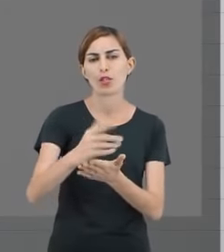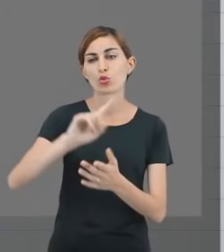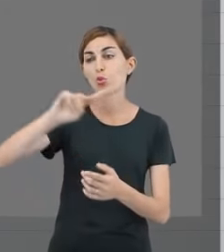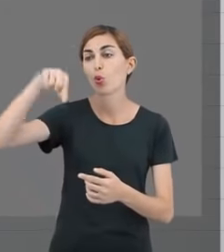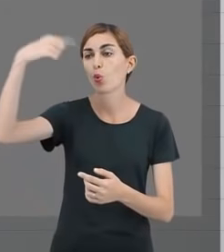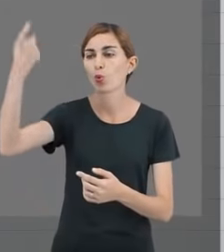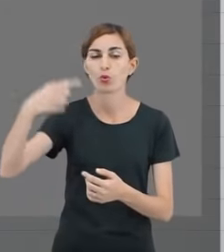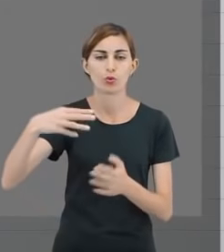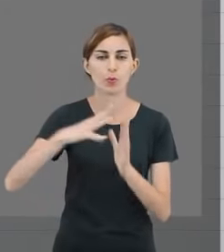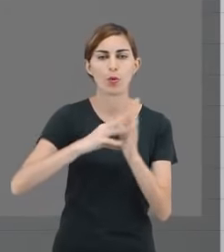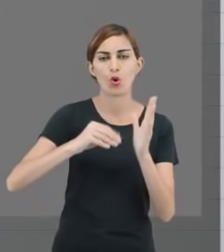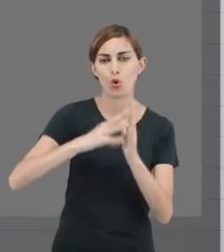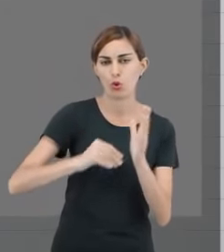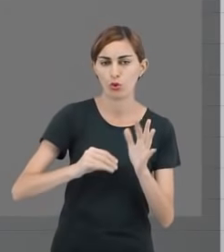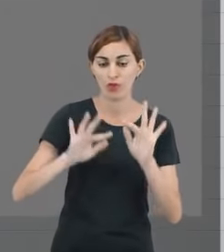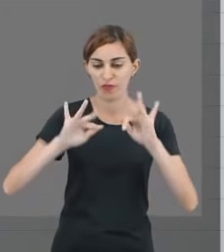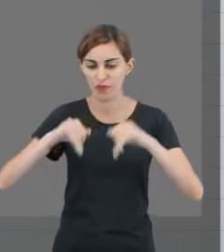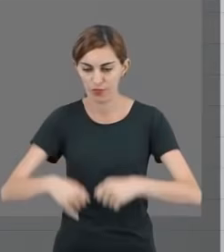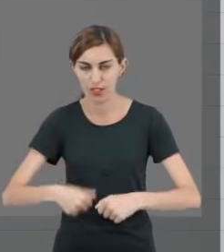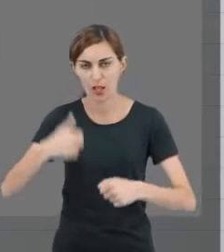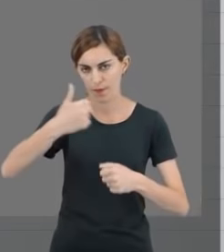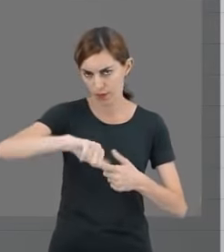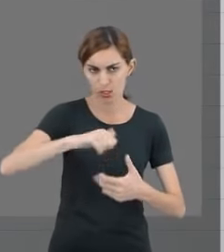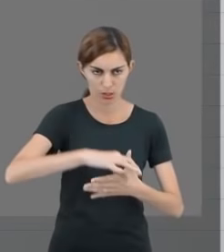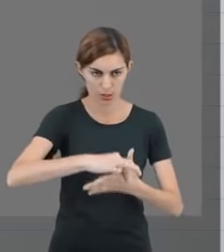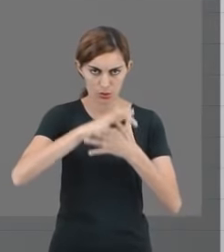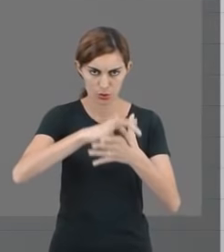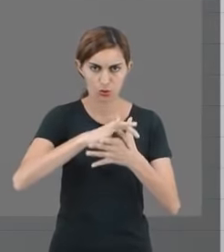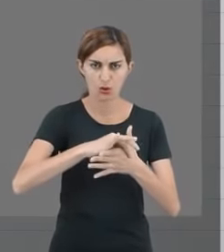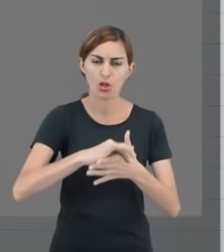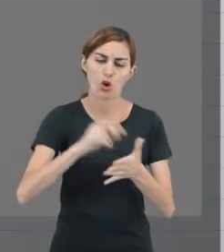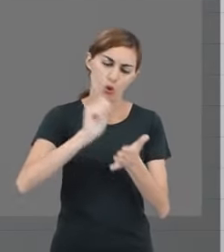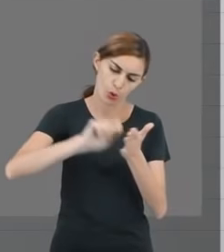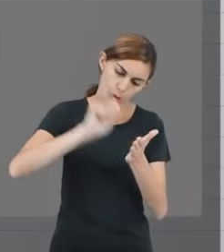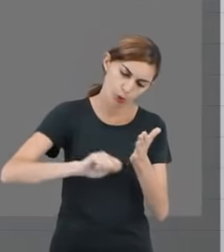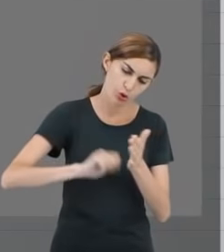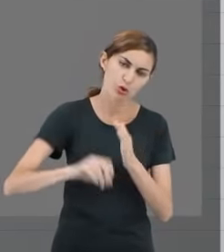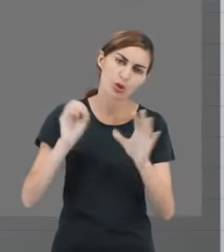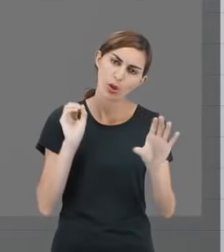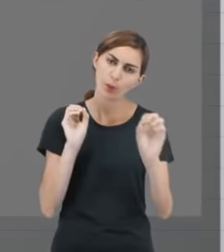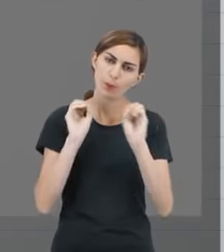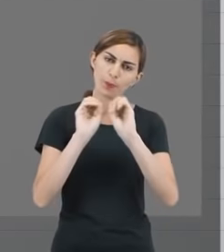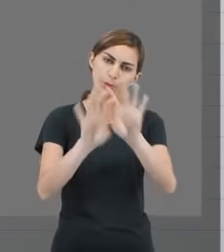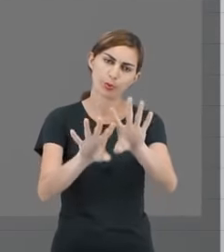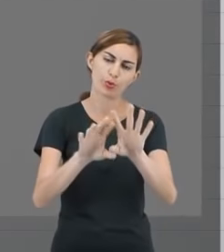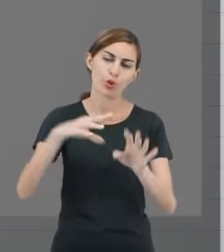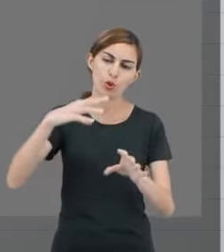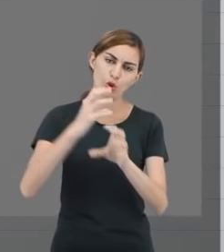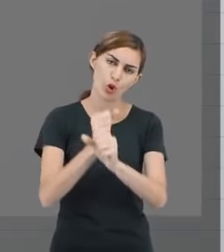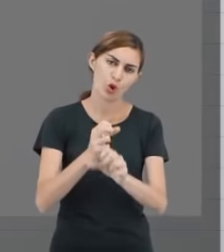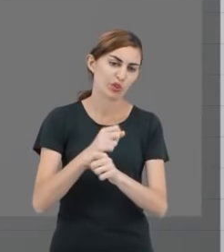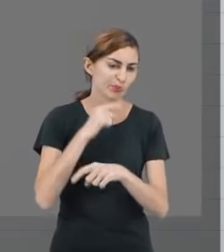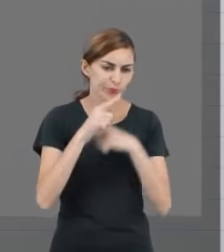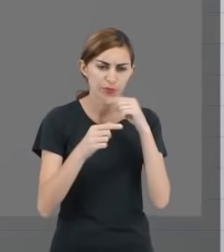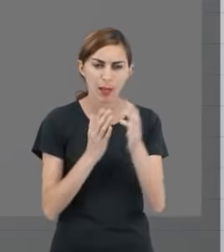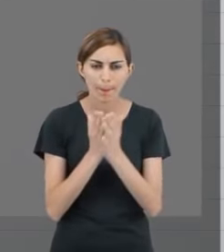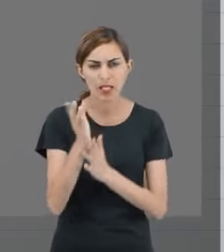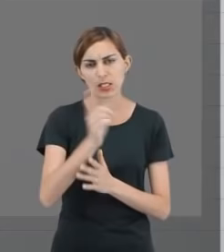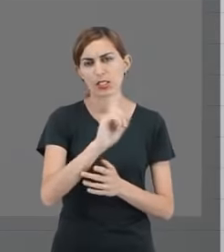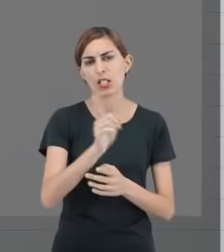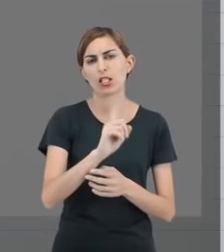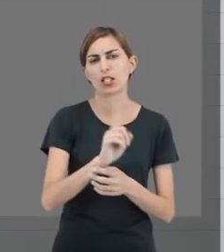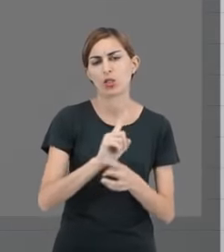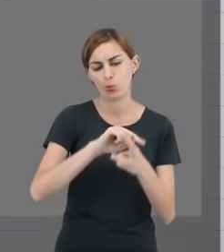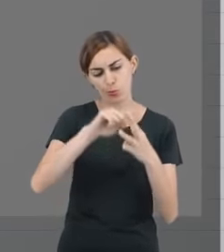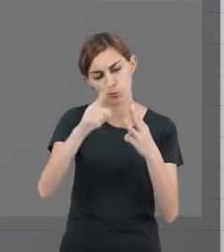seguinte. No final do módulo, você faz a avaliação presencial, ela é corrigida, sua nota é consolidada. Eita, não passei em três